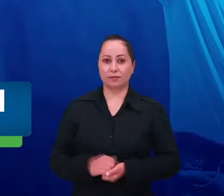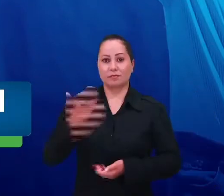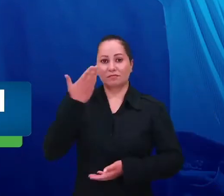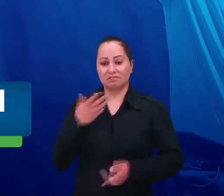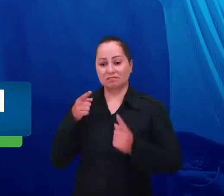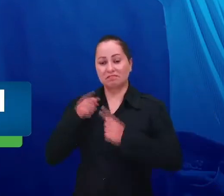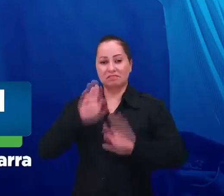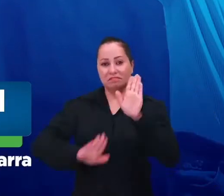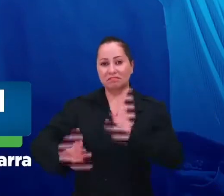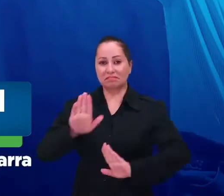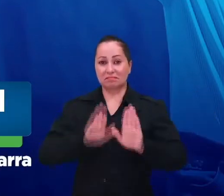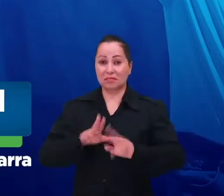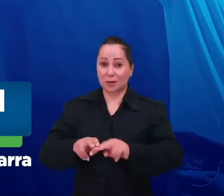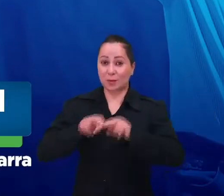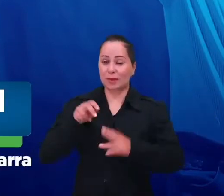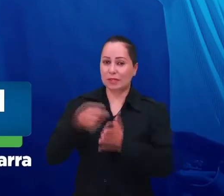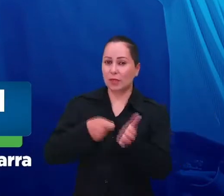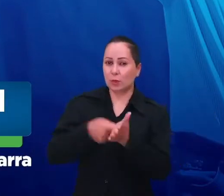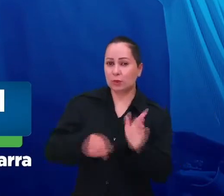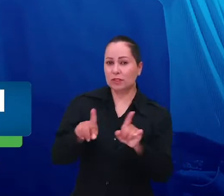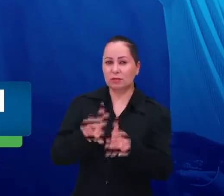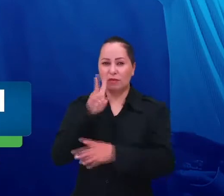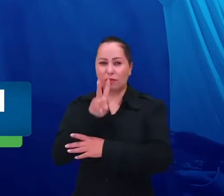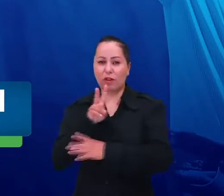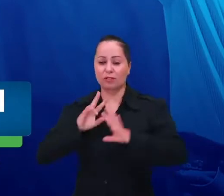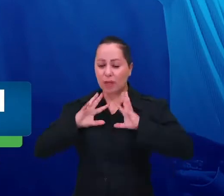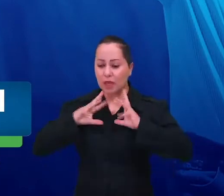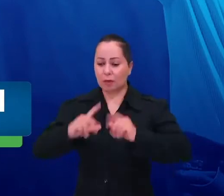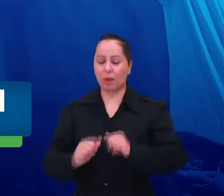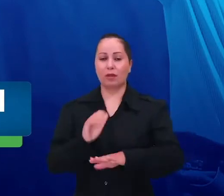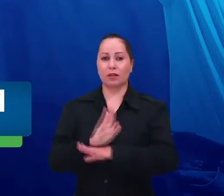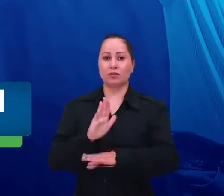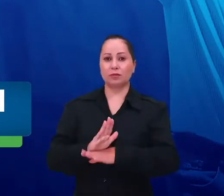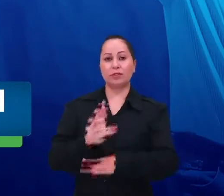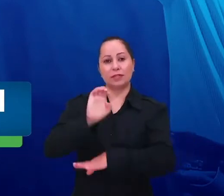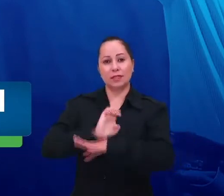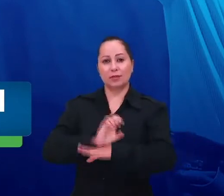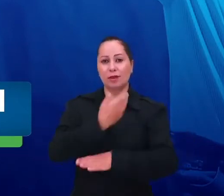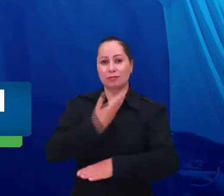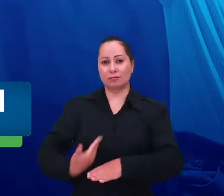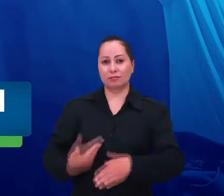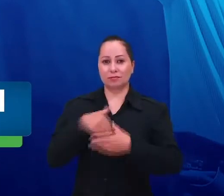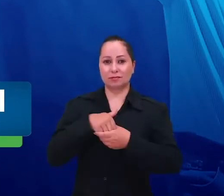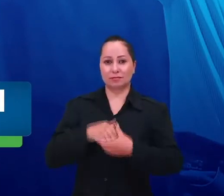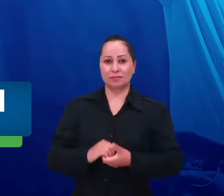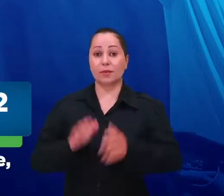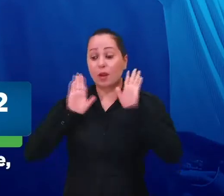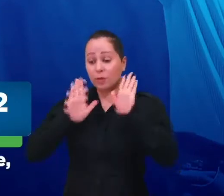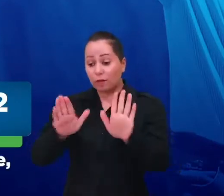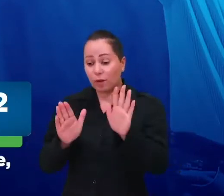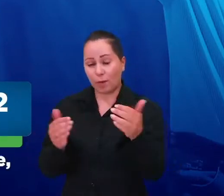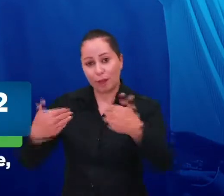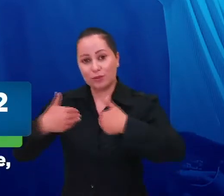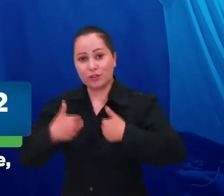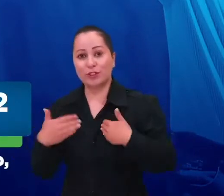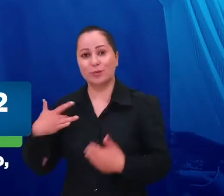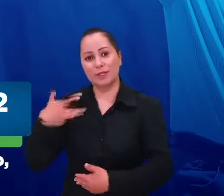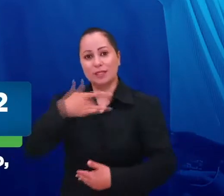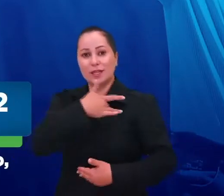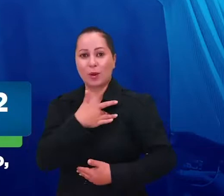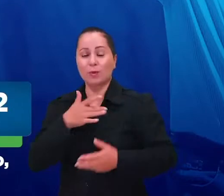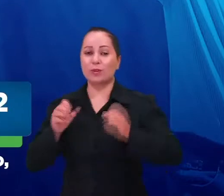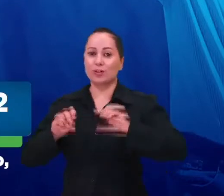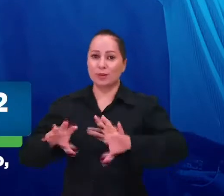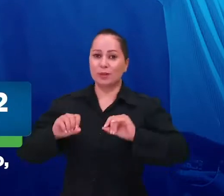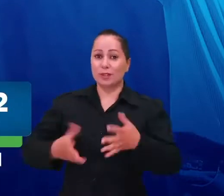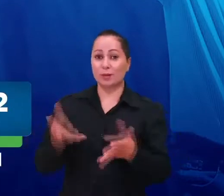12355. Jordan Protetor é sinônimo de luta e garra pela causa animal. Para estadual, vote 12111. Pelo autismo, saúde,